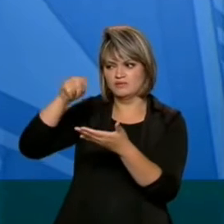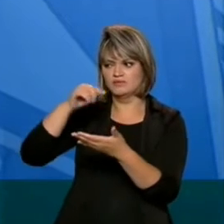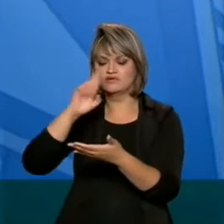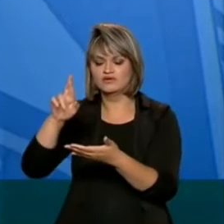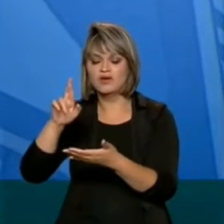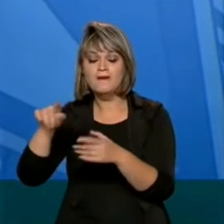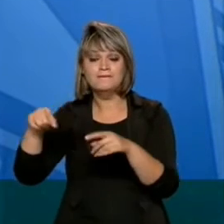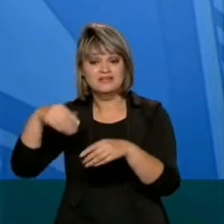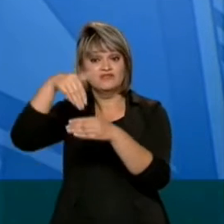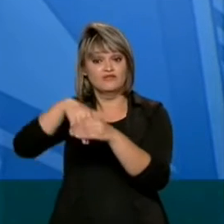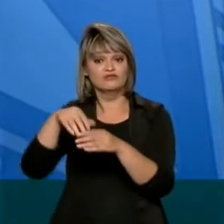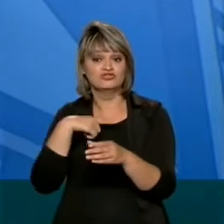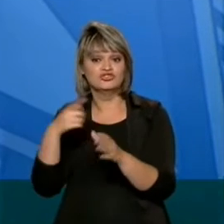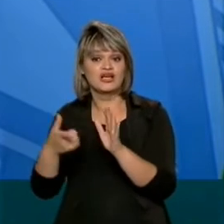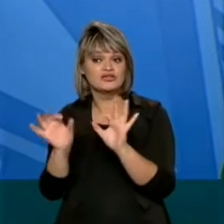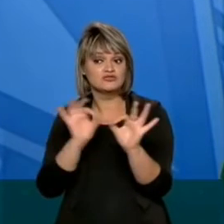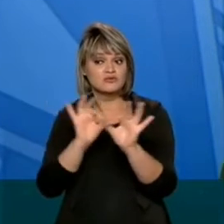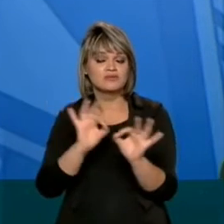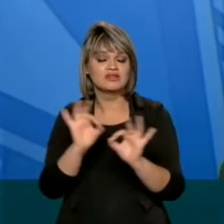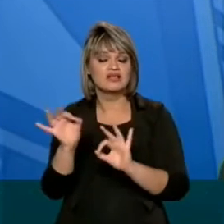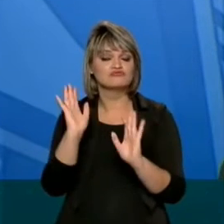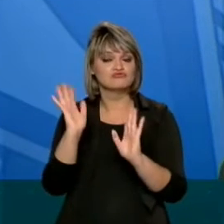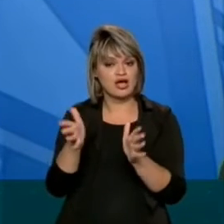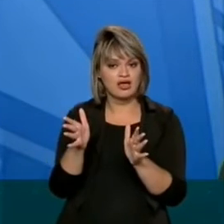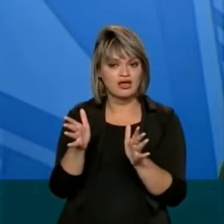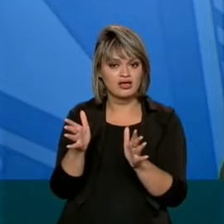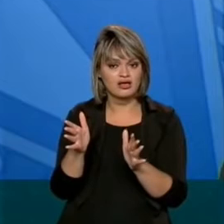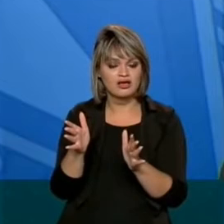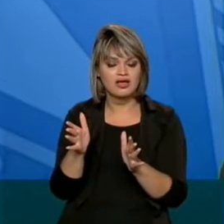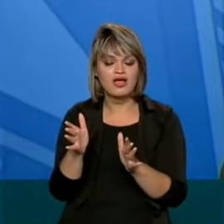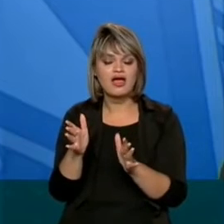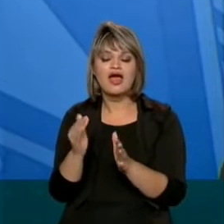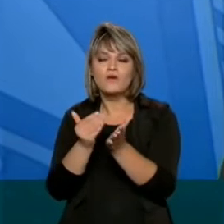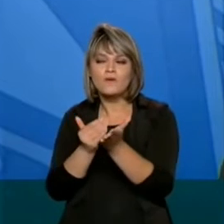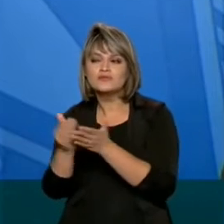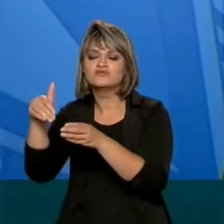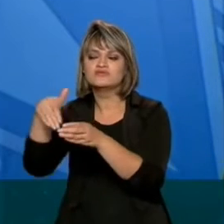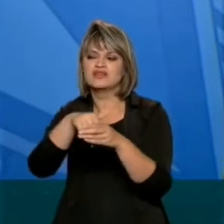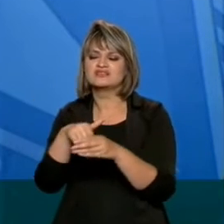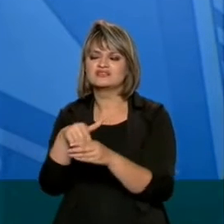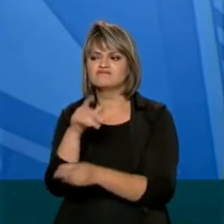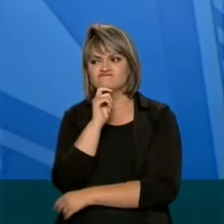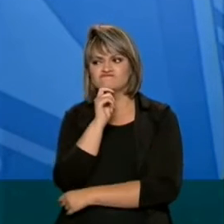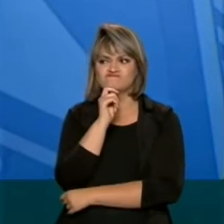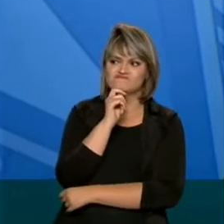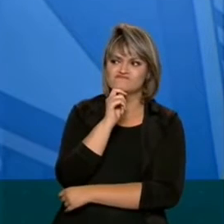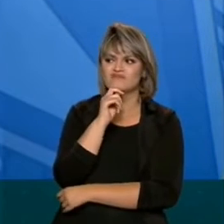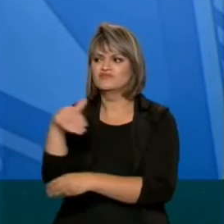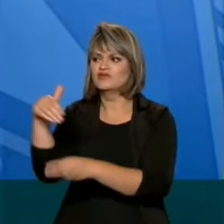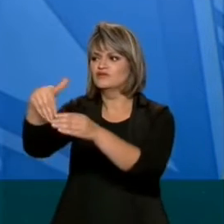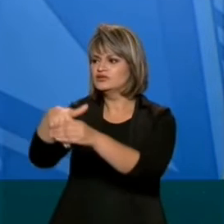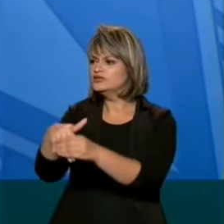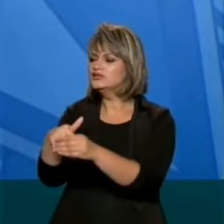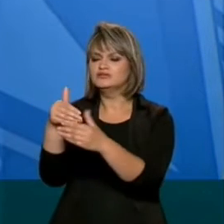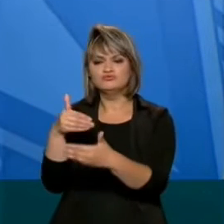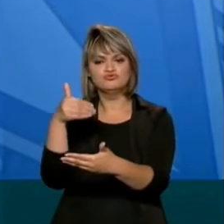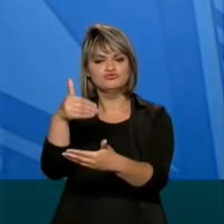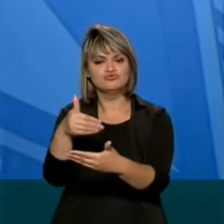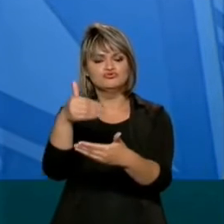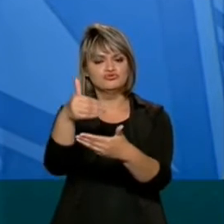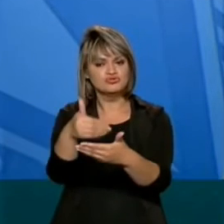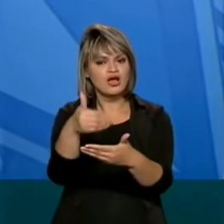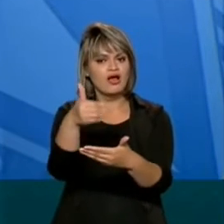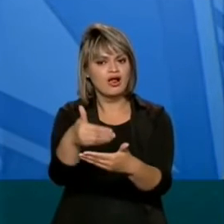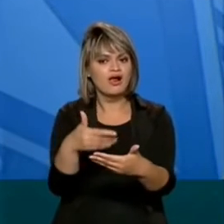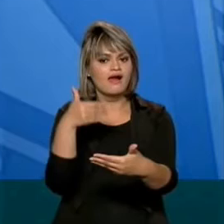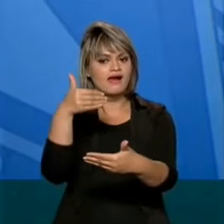E o relatório dele, preliminar, começou a ser votado. E no meio da votação, que já estava caminhando pelos